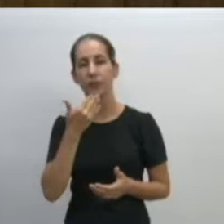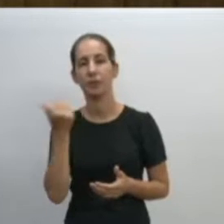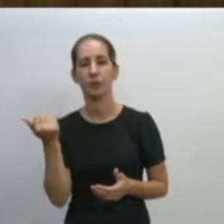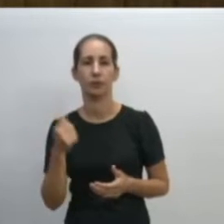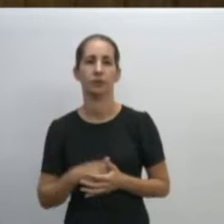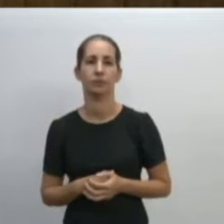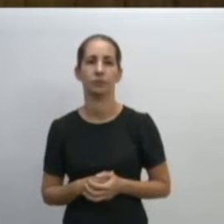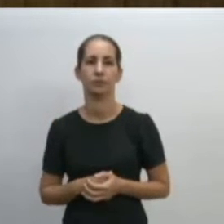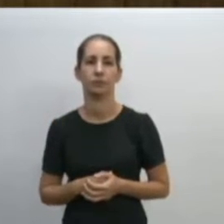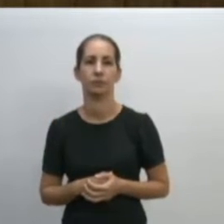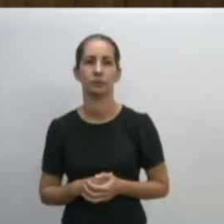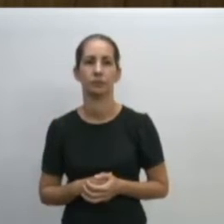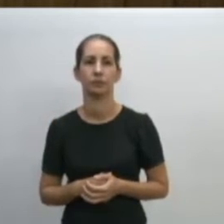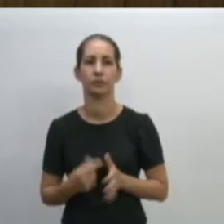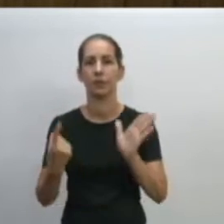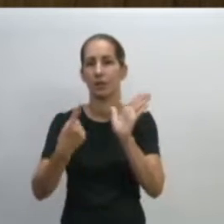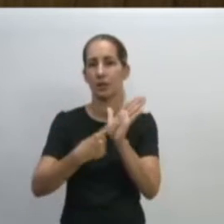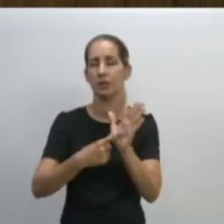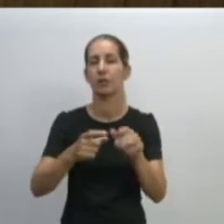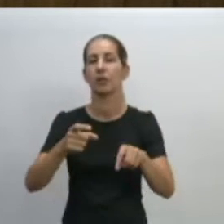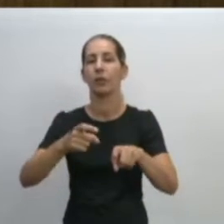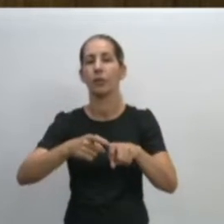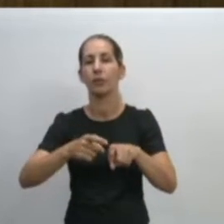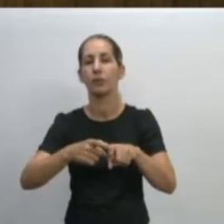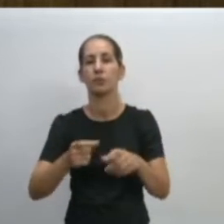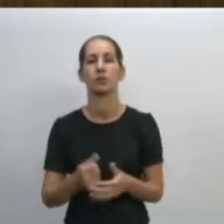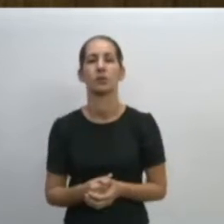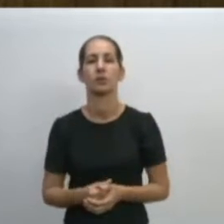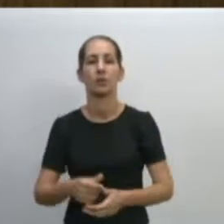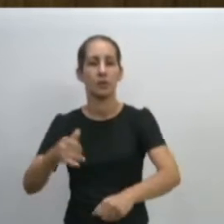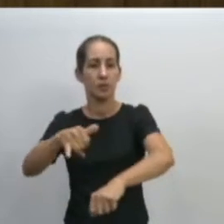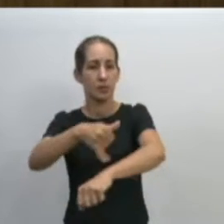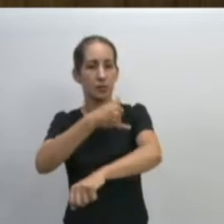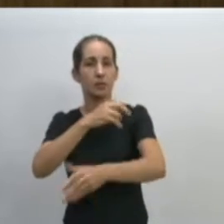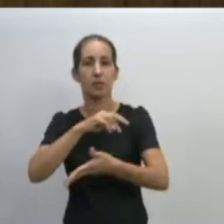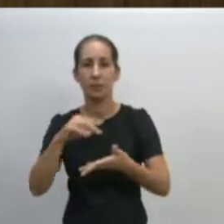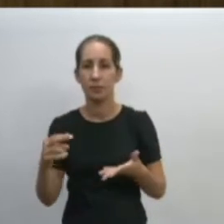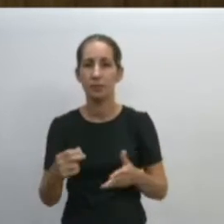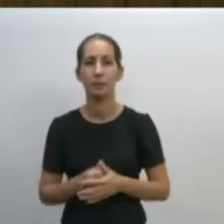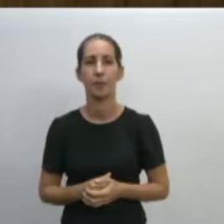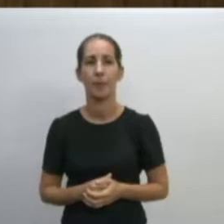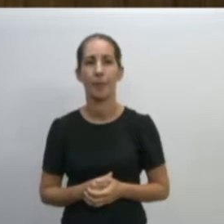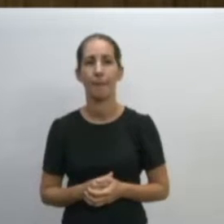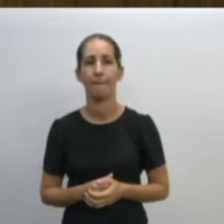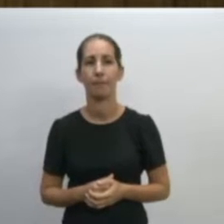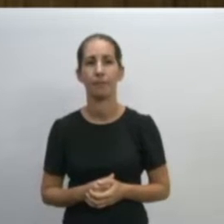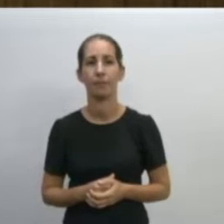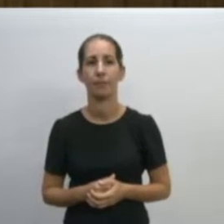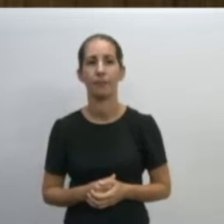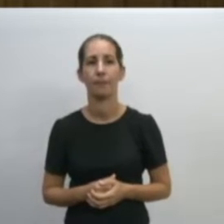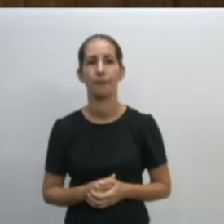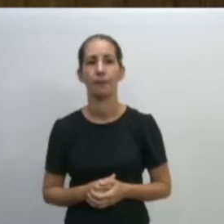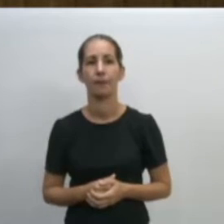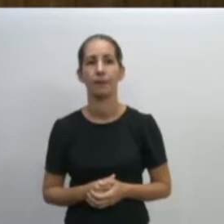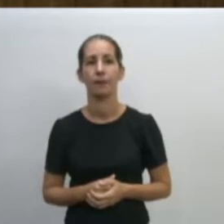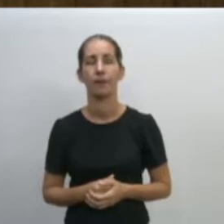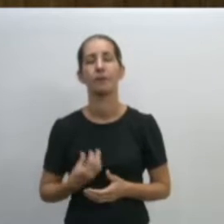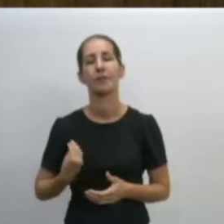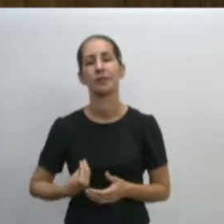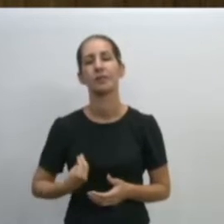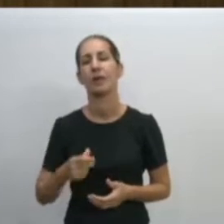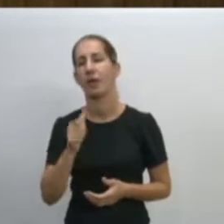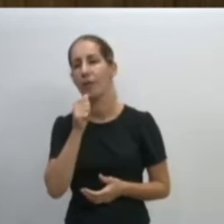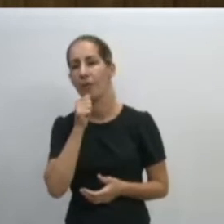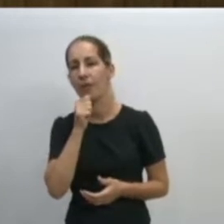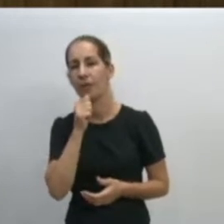melhorado a questão de marcação de consultas, de exames, né, e tudo ainda é muito de forma presencial, a